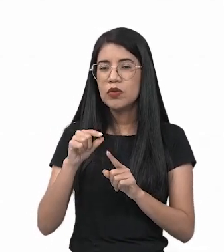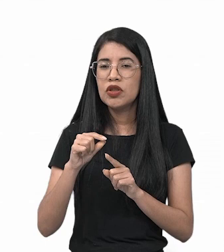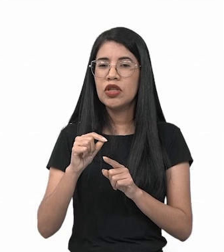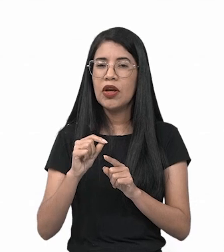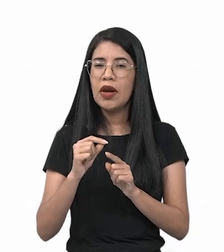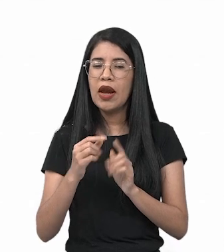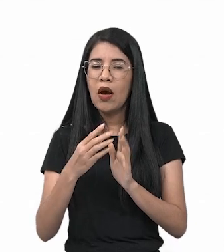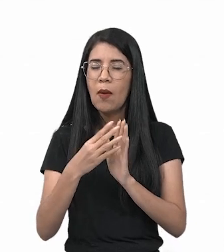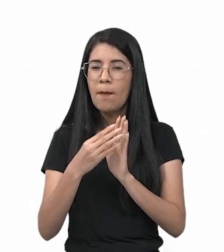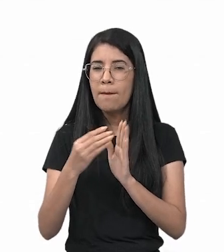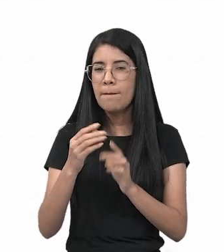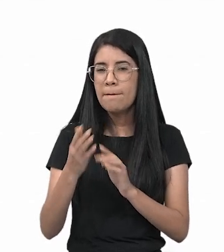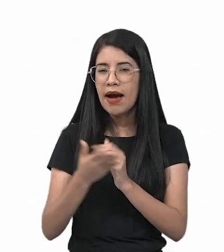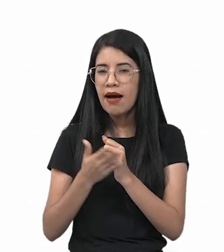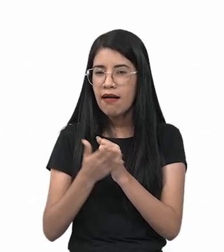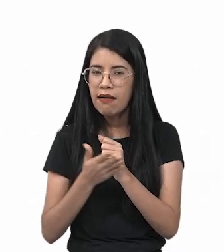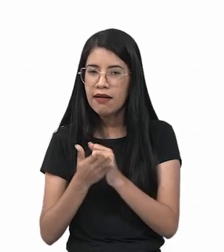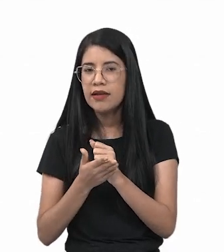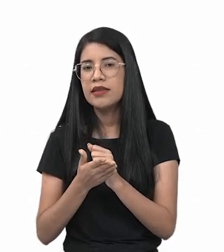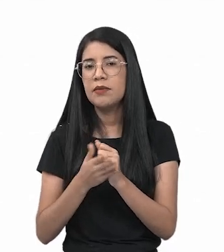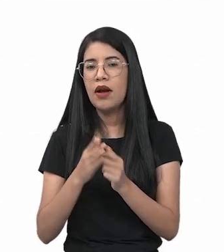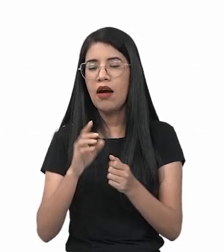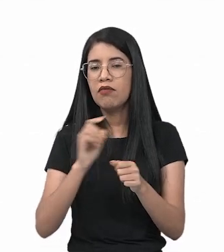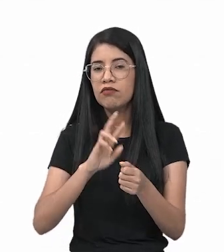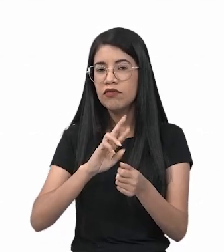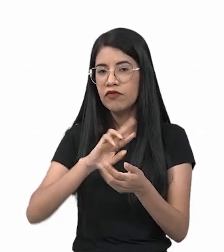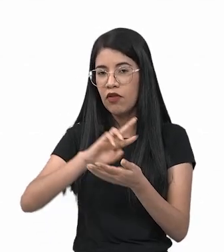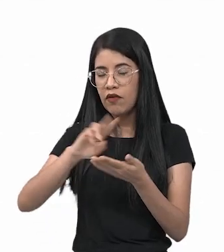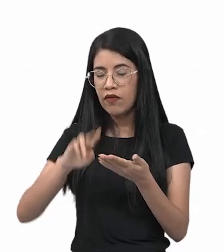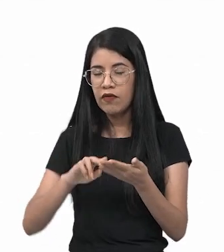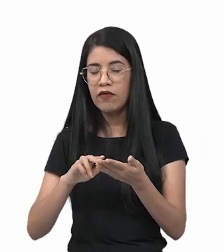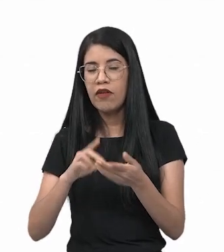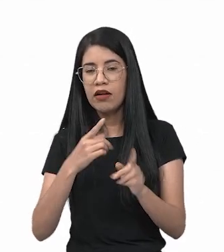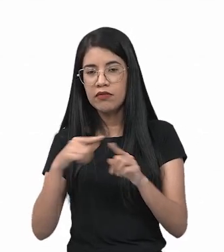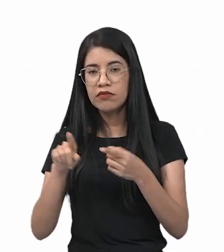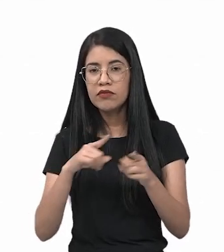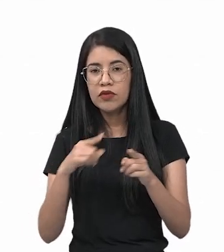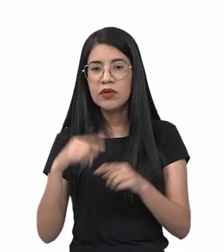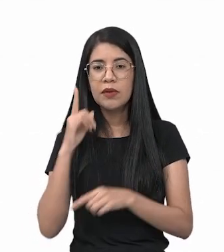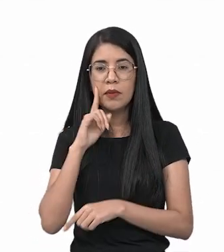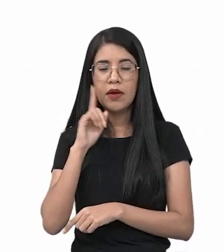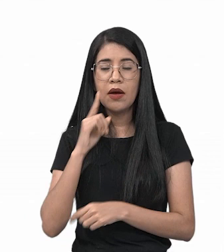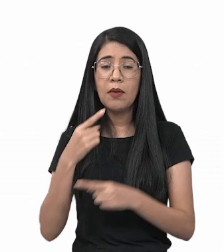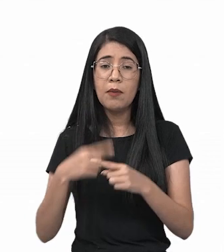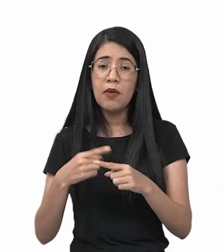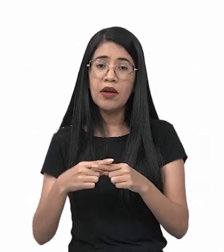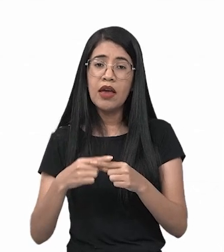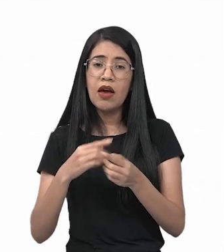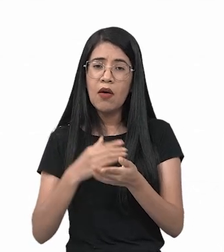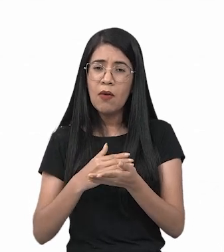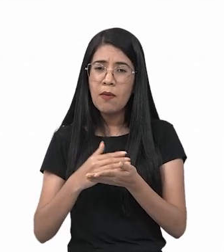estilos musicais estadunidenses. Isso porque a maioria deles são derivação do blues, que por sua vez tem